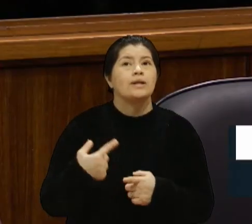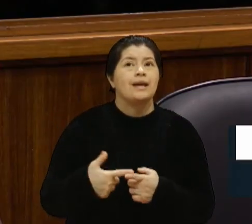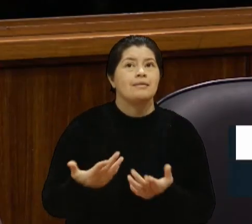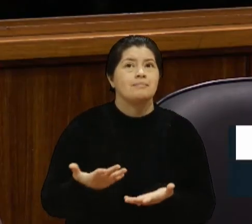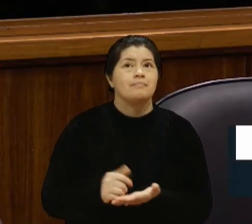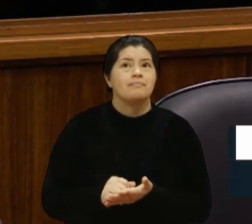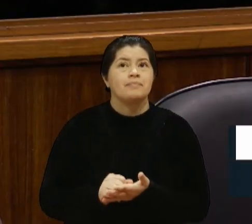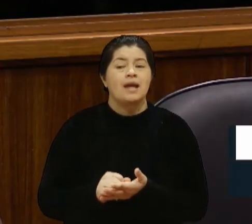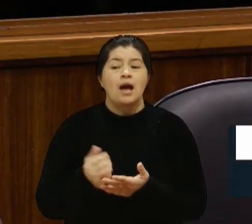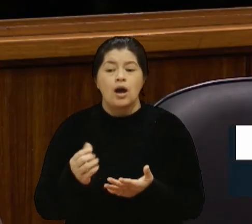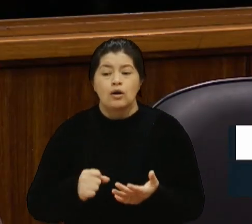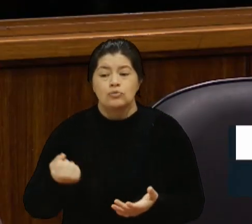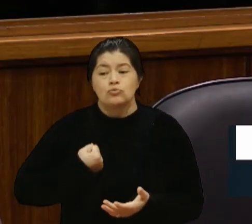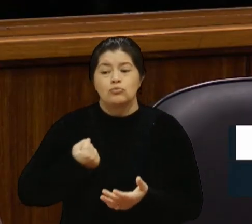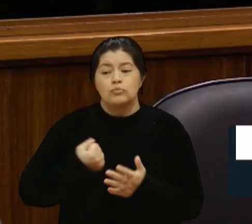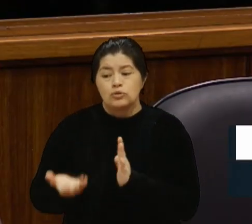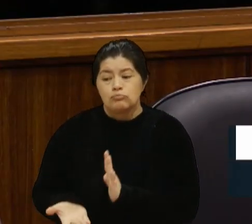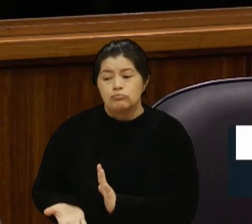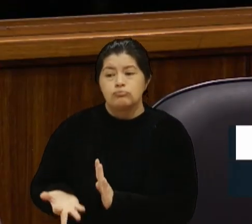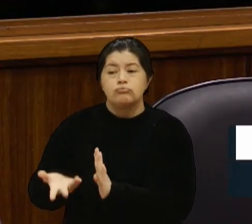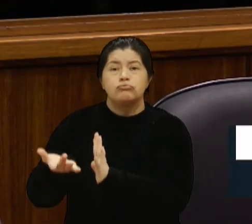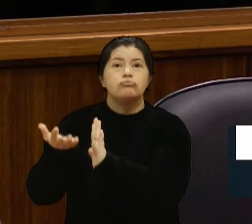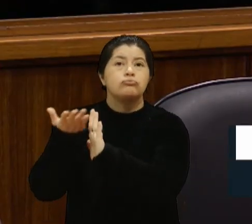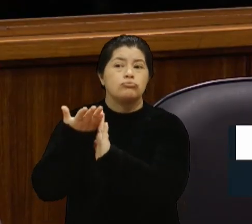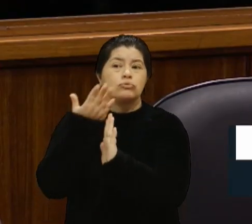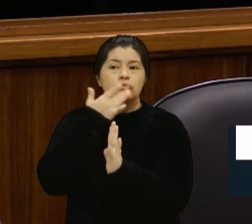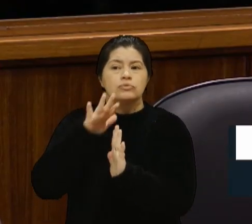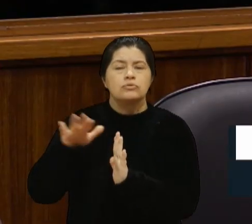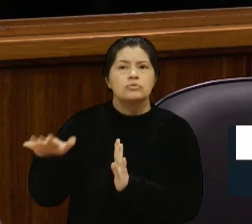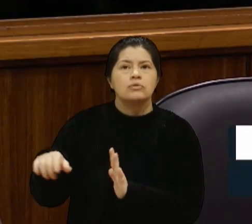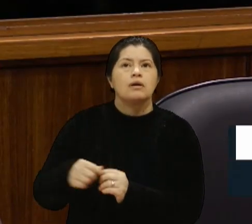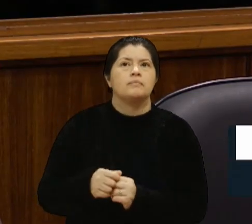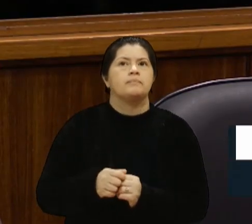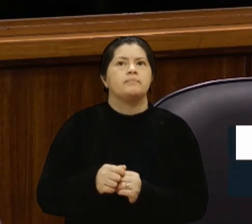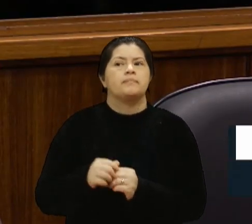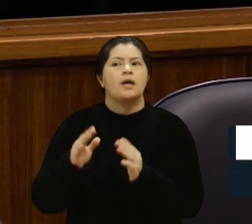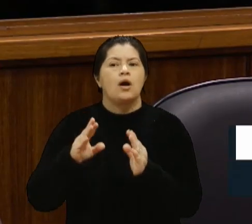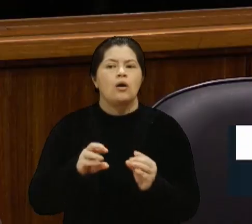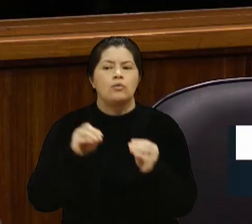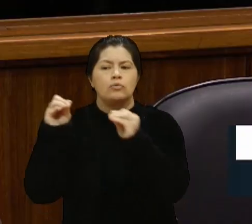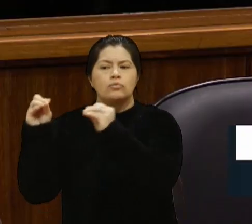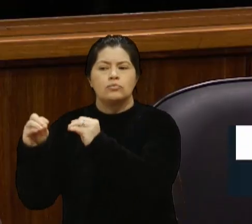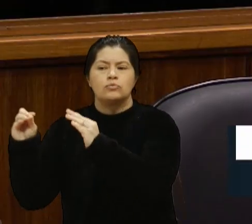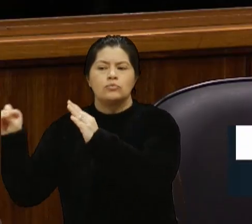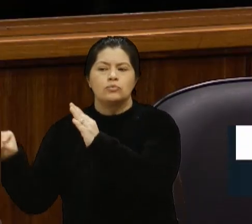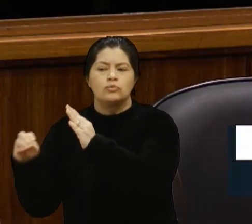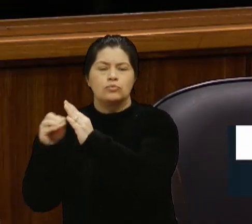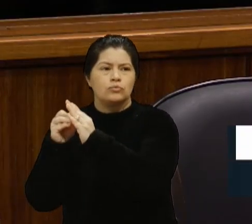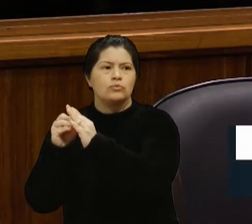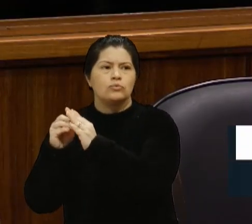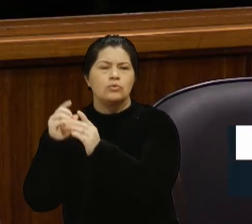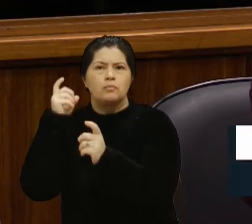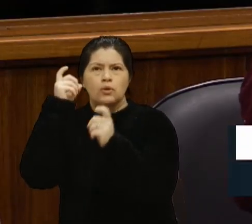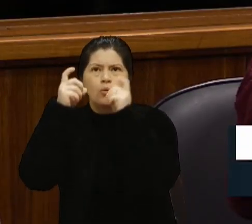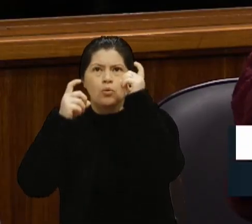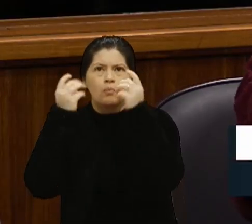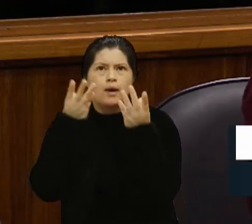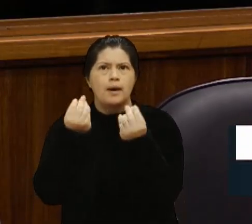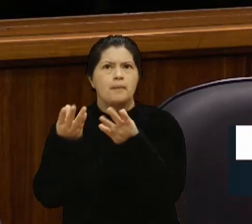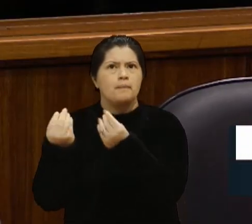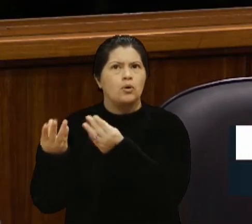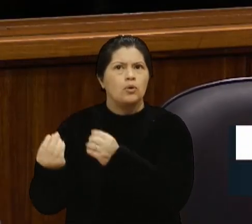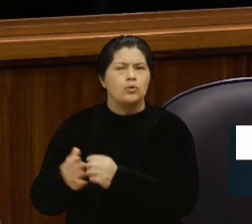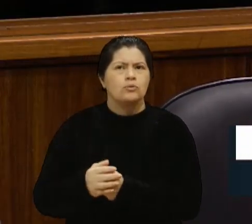o número de crianças que estão precisando ser colocadas nos abrigos é algo que nos preocupa muito. Então, eu queria